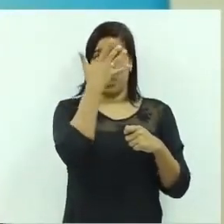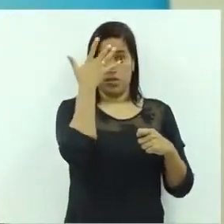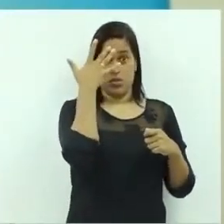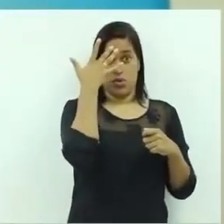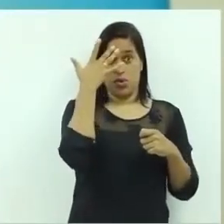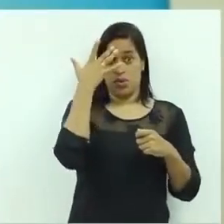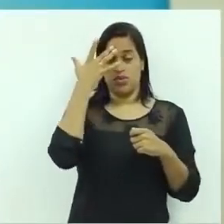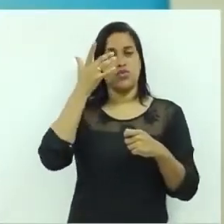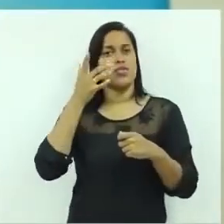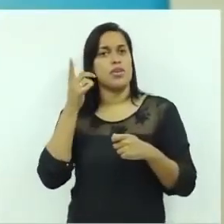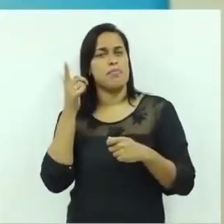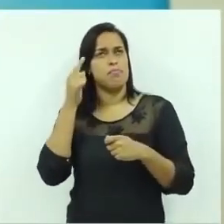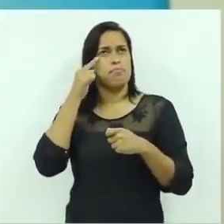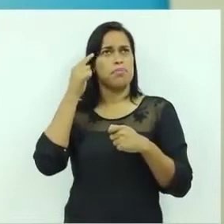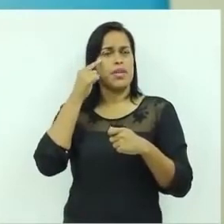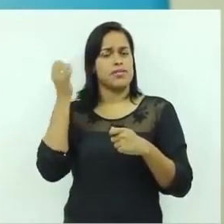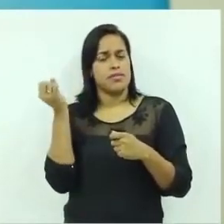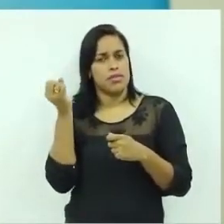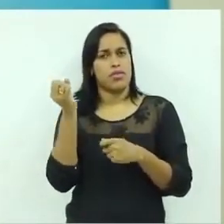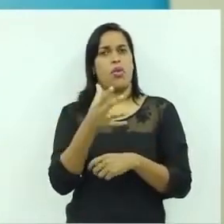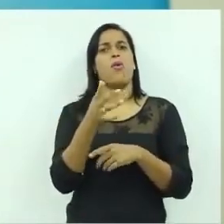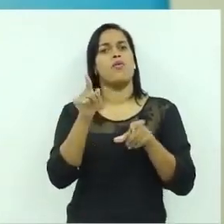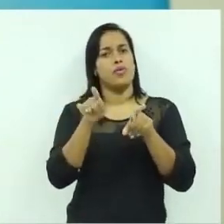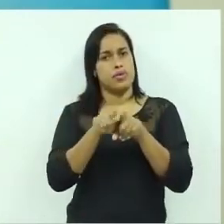empreendedores, tendo pessoas